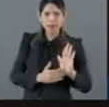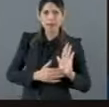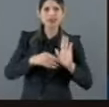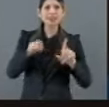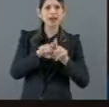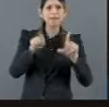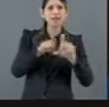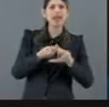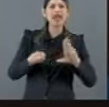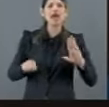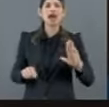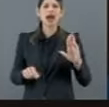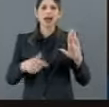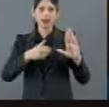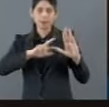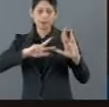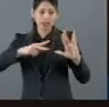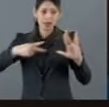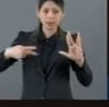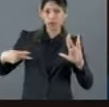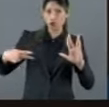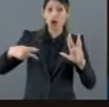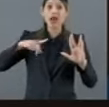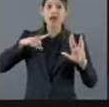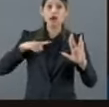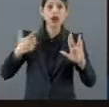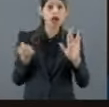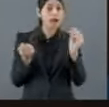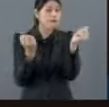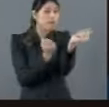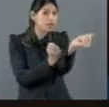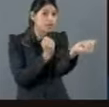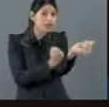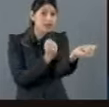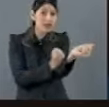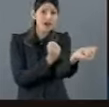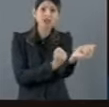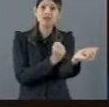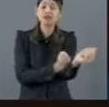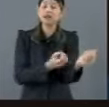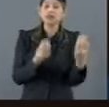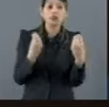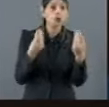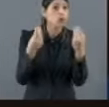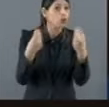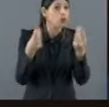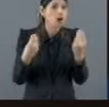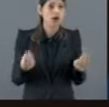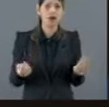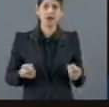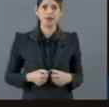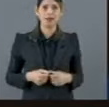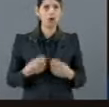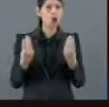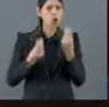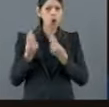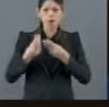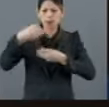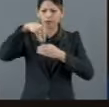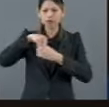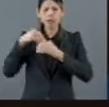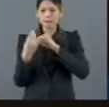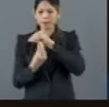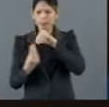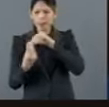que é altamente viciante, dependente, doutor. Como que nós podemos incluir nas medicações o